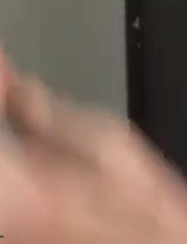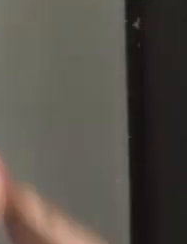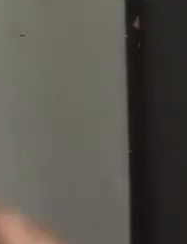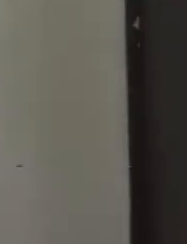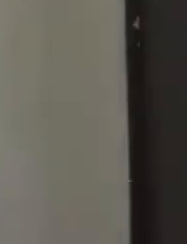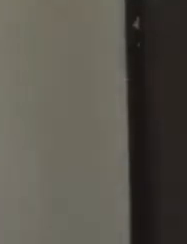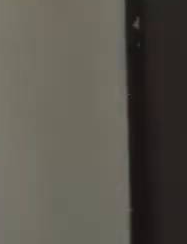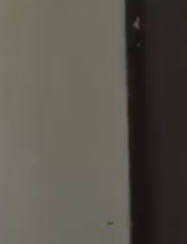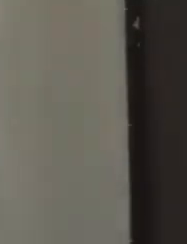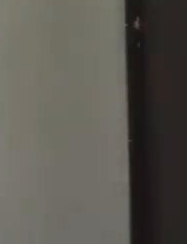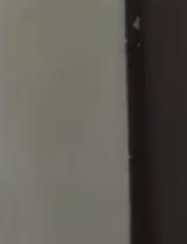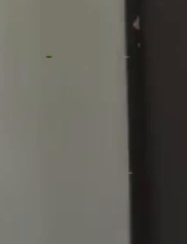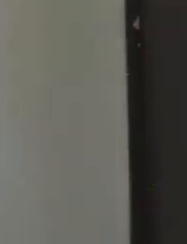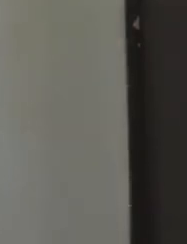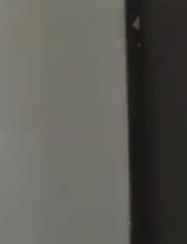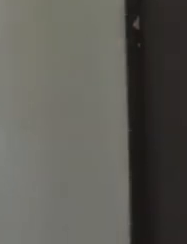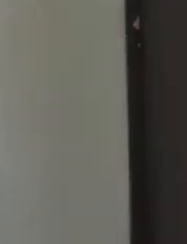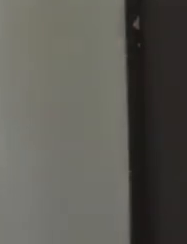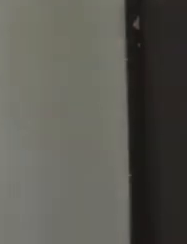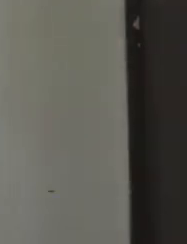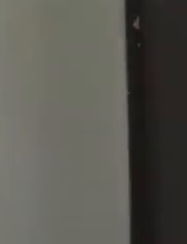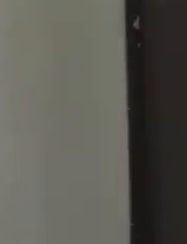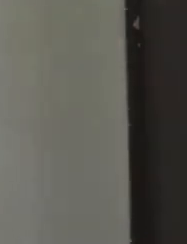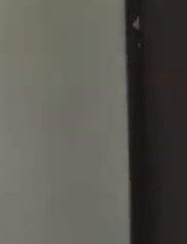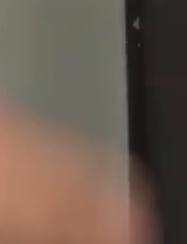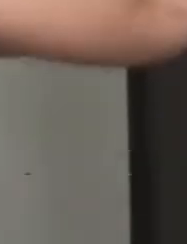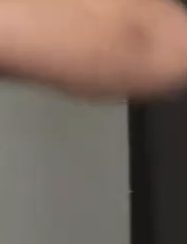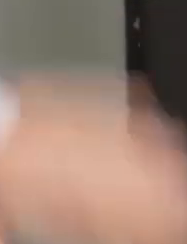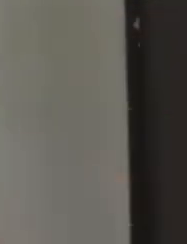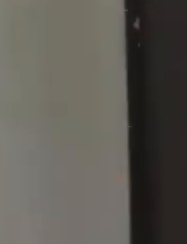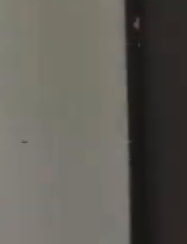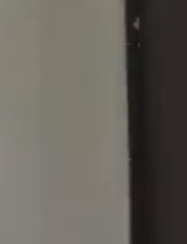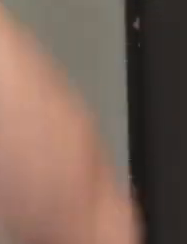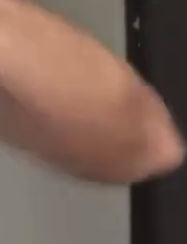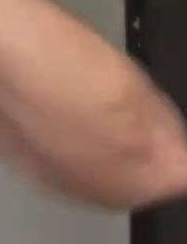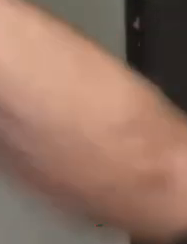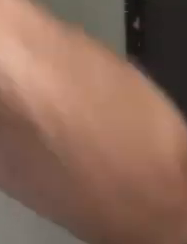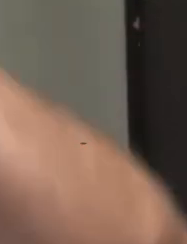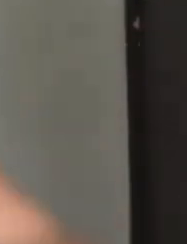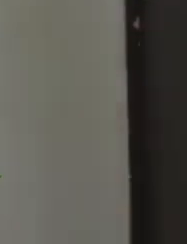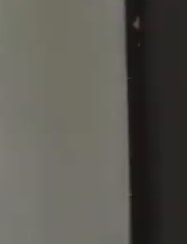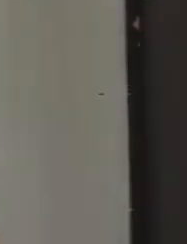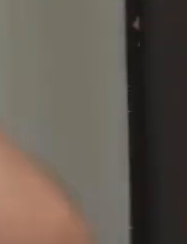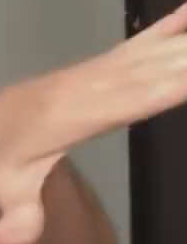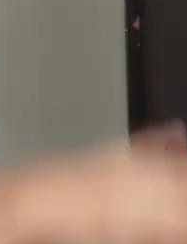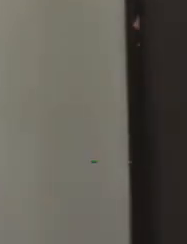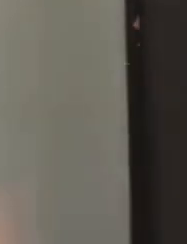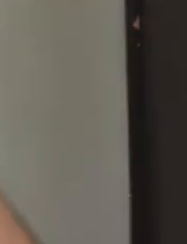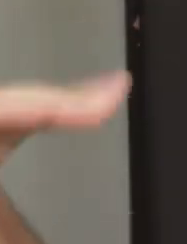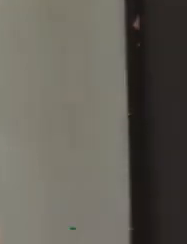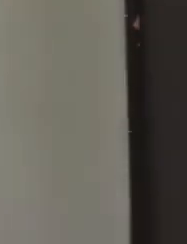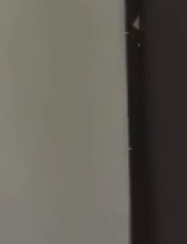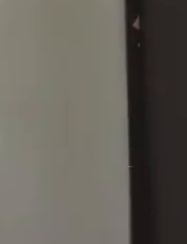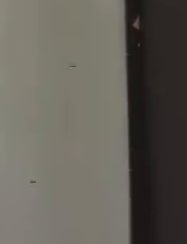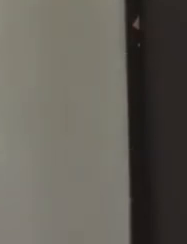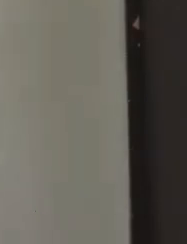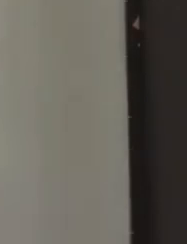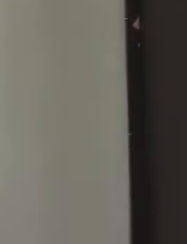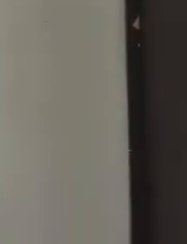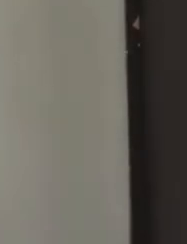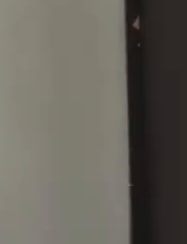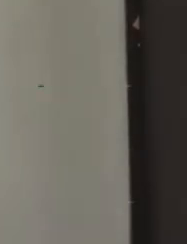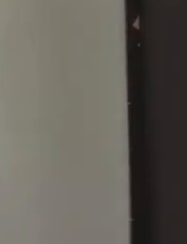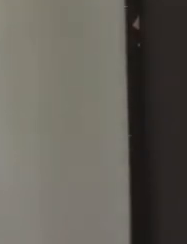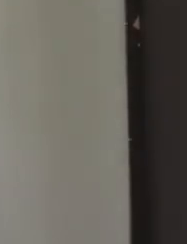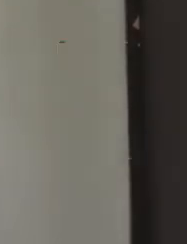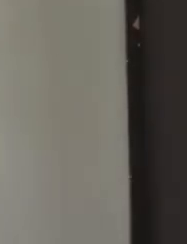tem que ficar claro que é aqui, no tal sul separatista, que foi o berço dessa coisa nazista no